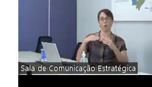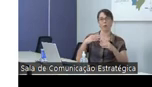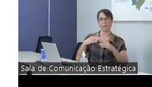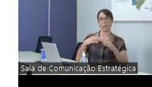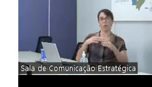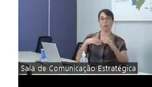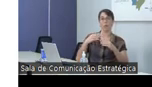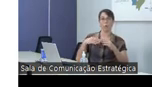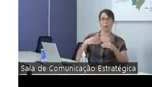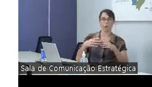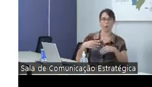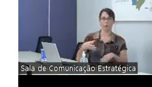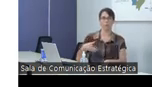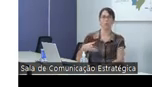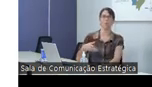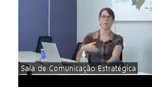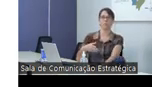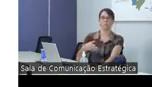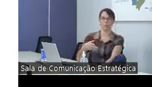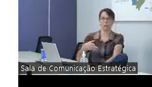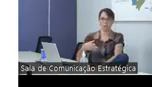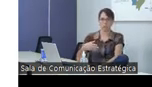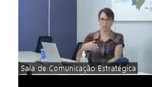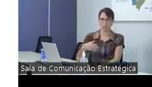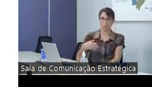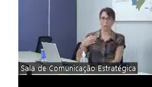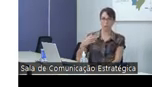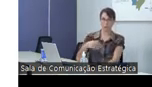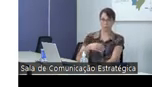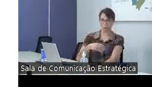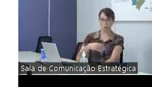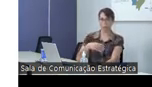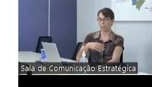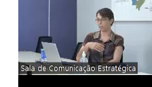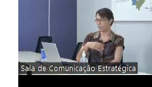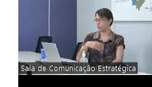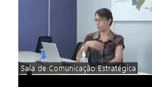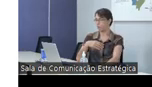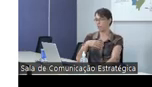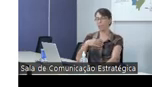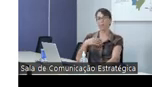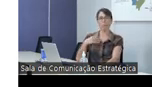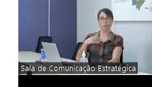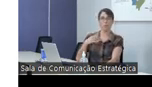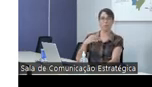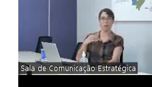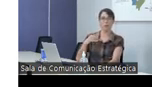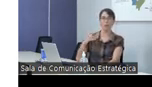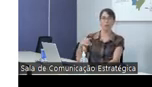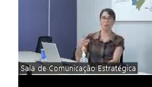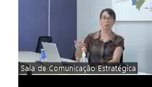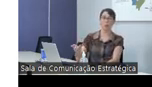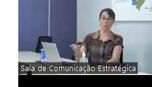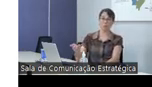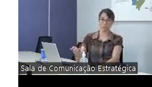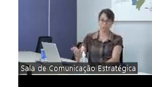solução oral ou ainda alguma outra formulação de anti-retroviral utilizada para os recém-nascidos Então a partir